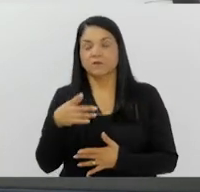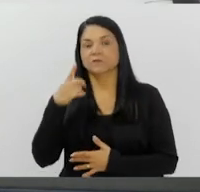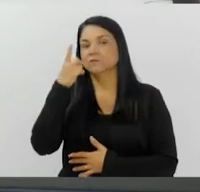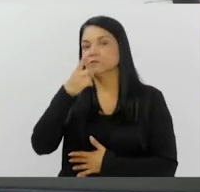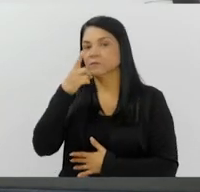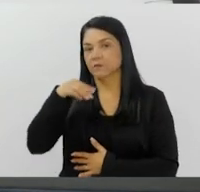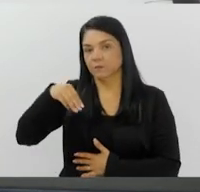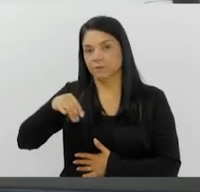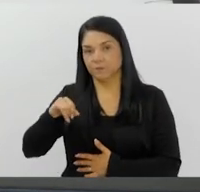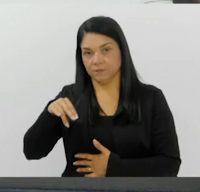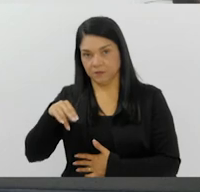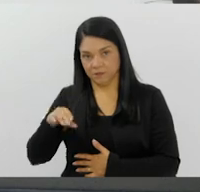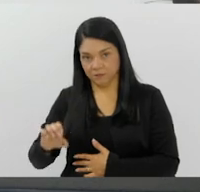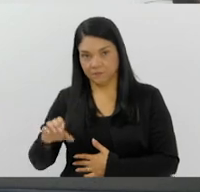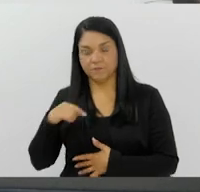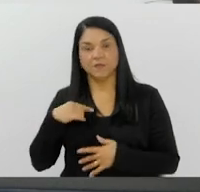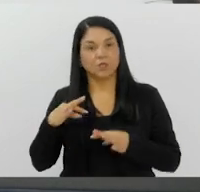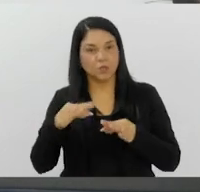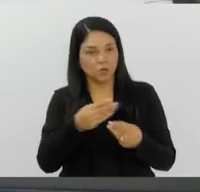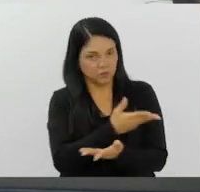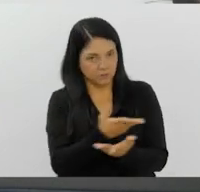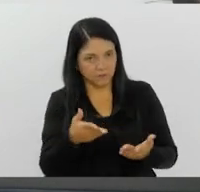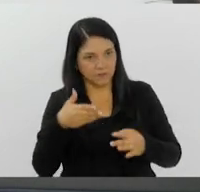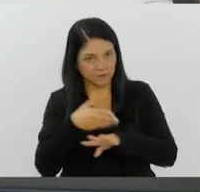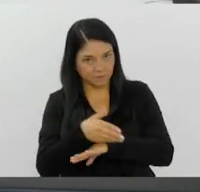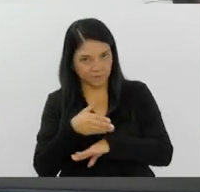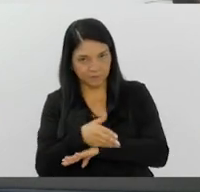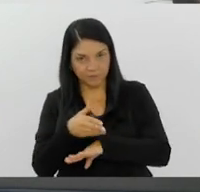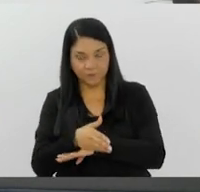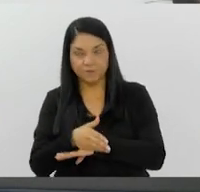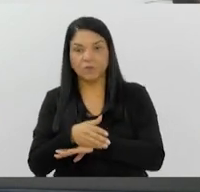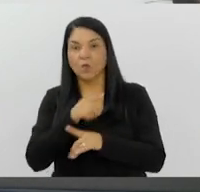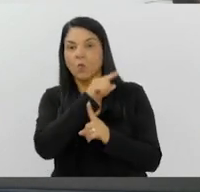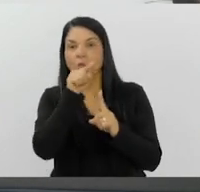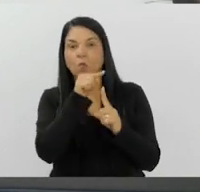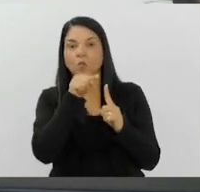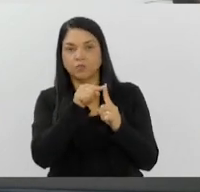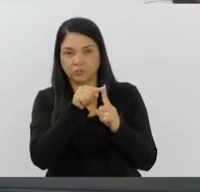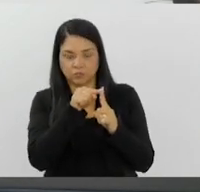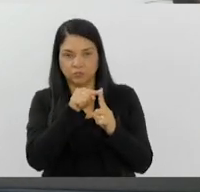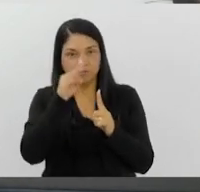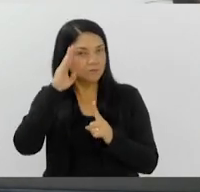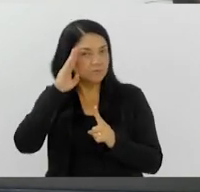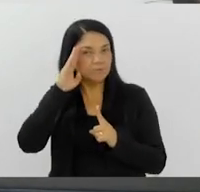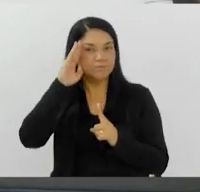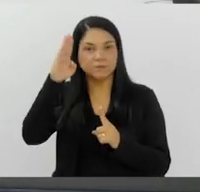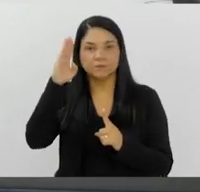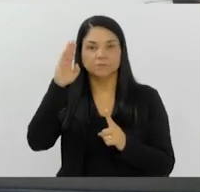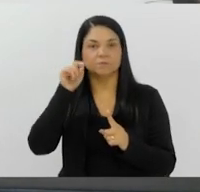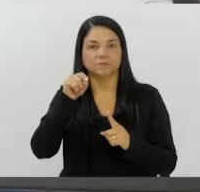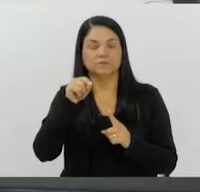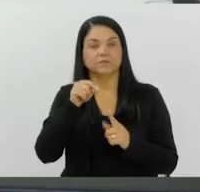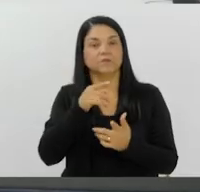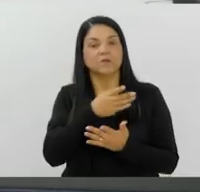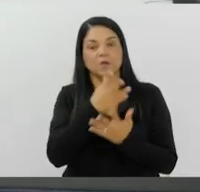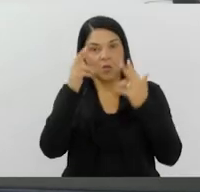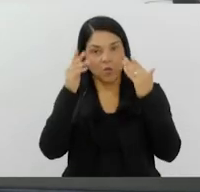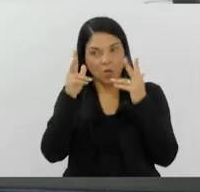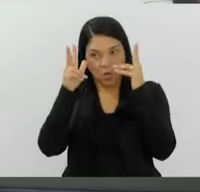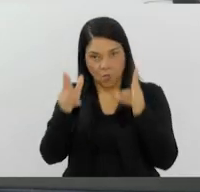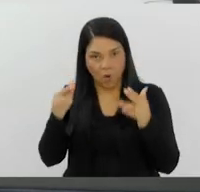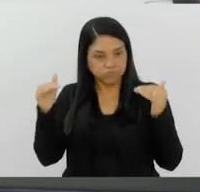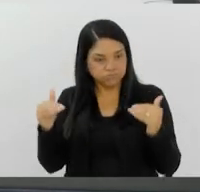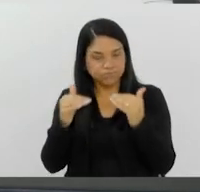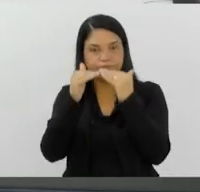min todosos presentes o objetivo que nós temos assim como dos Senhores é o é